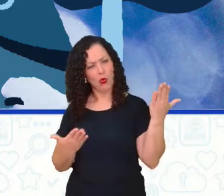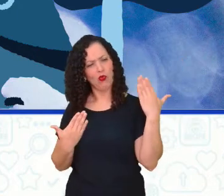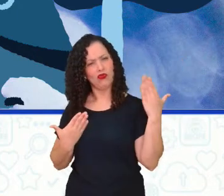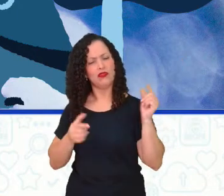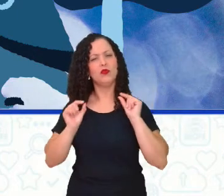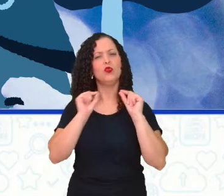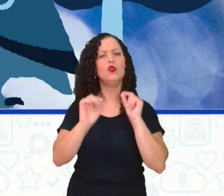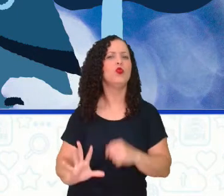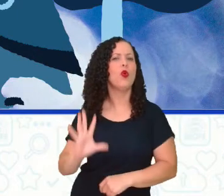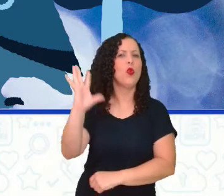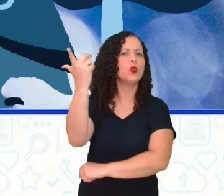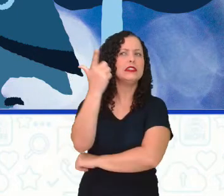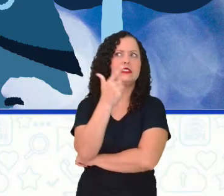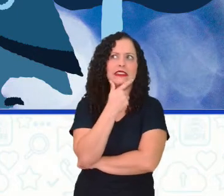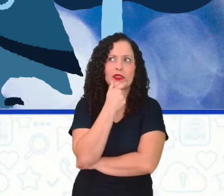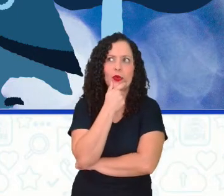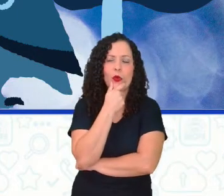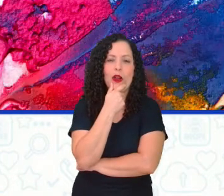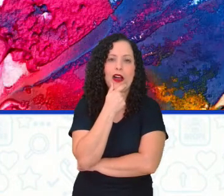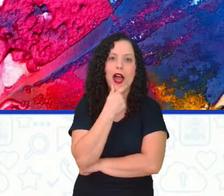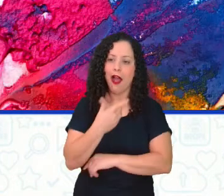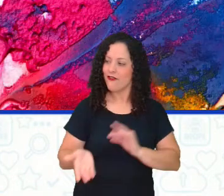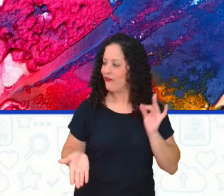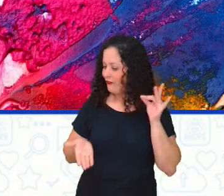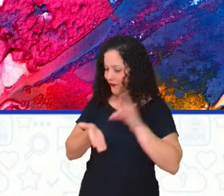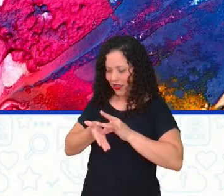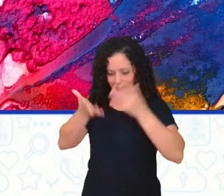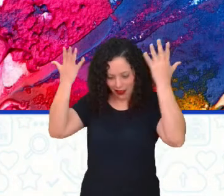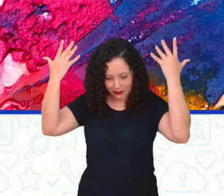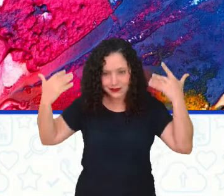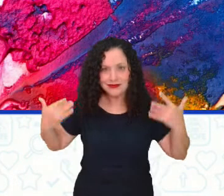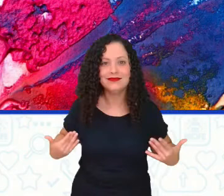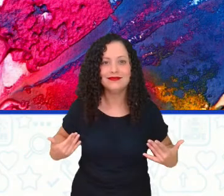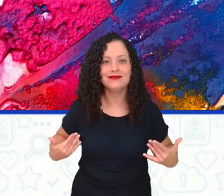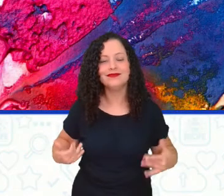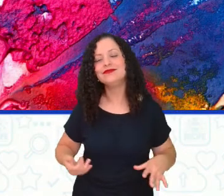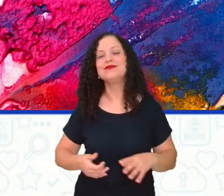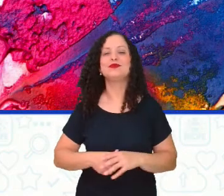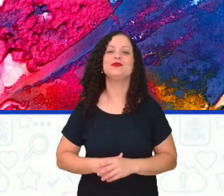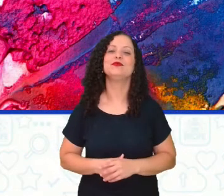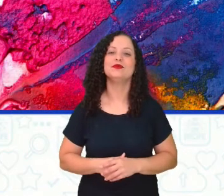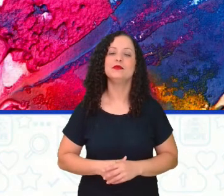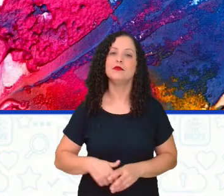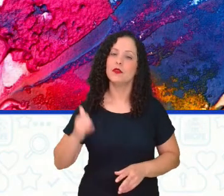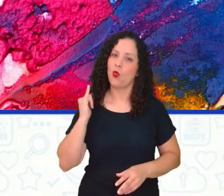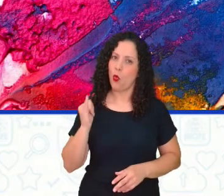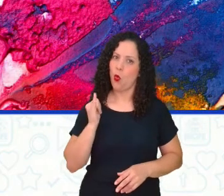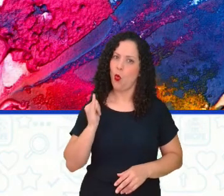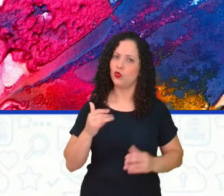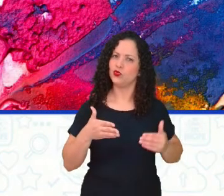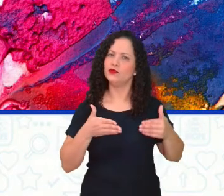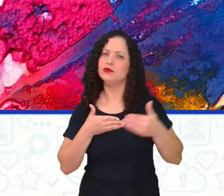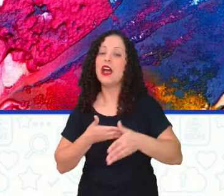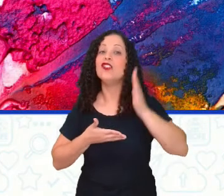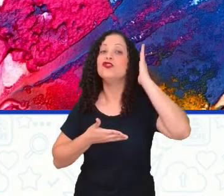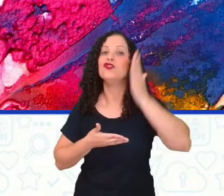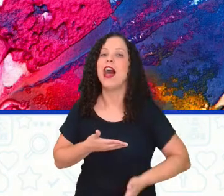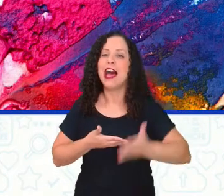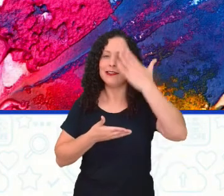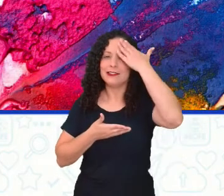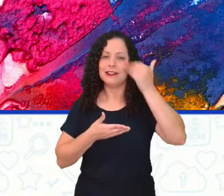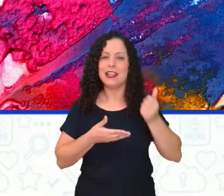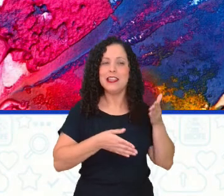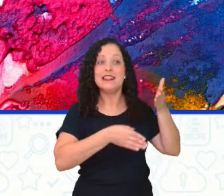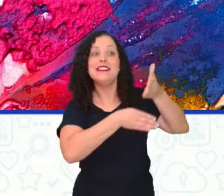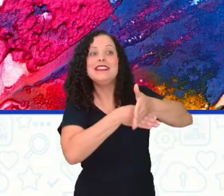do comum, ela se vê de novo na realidade. Continuando o conto, agora ela já tinha aprendido o caminho. Todo